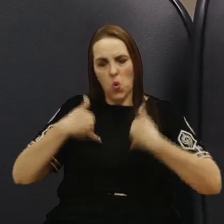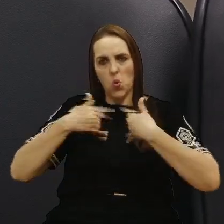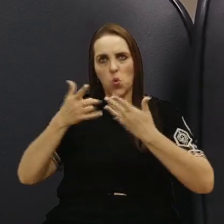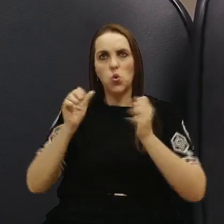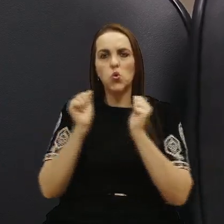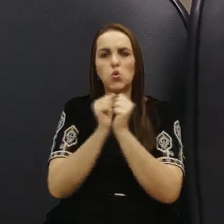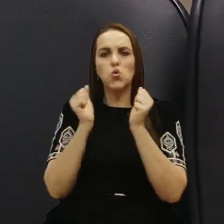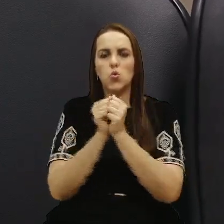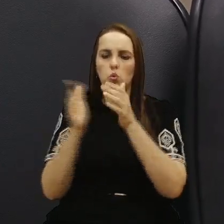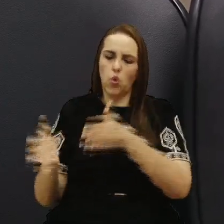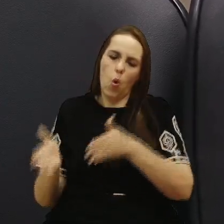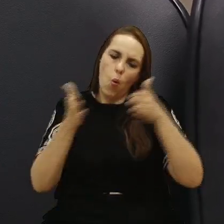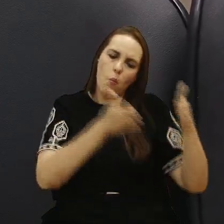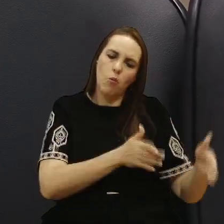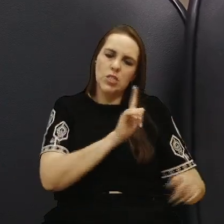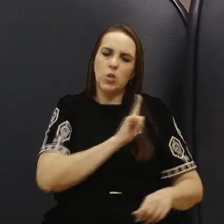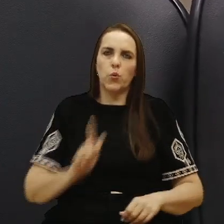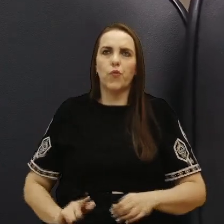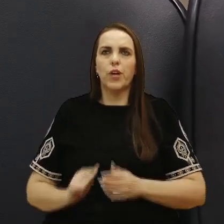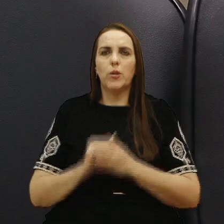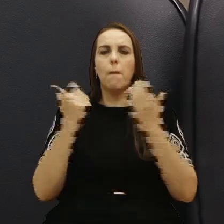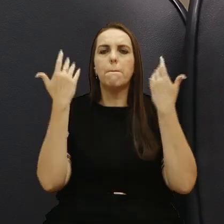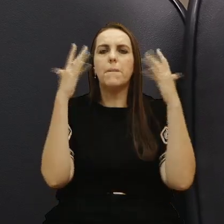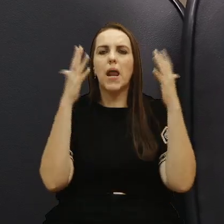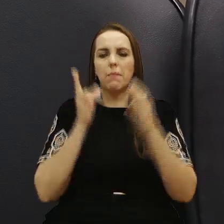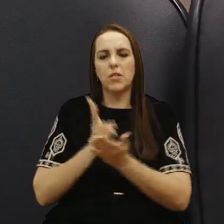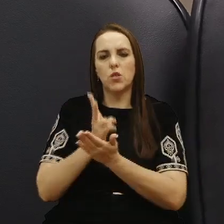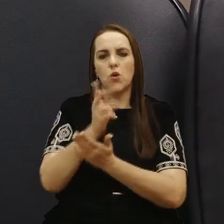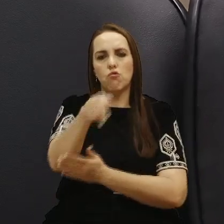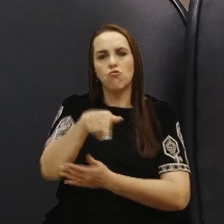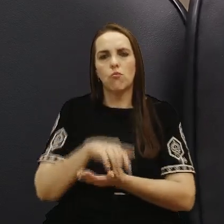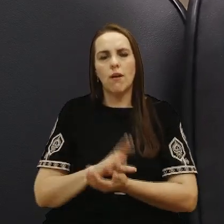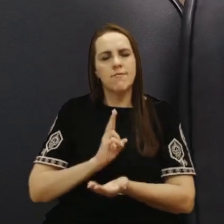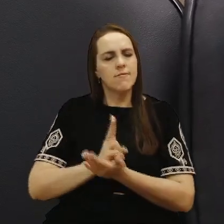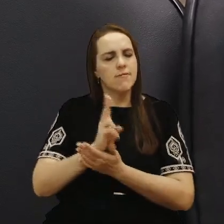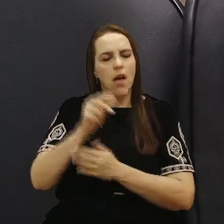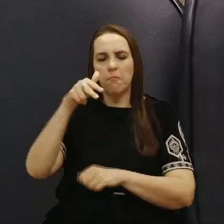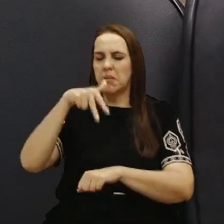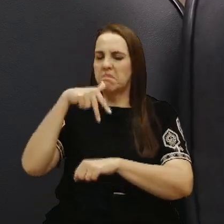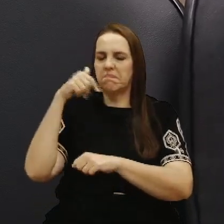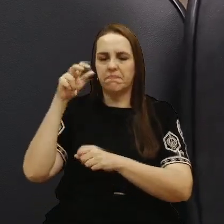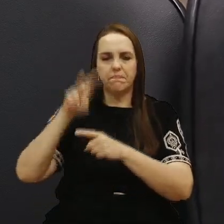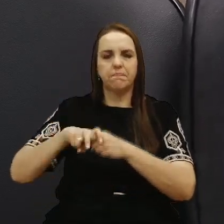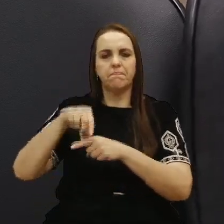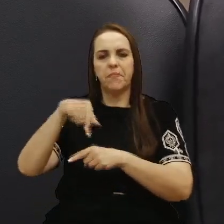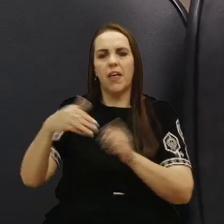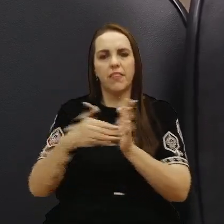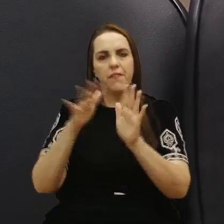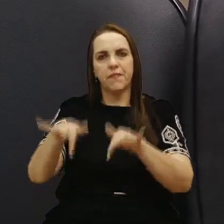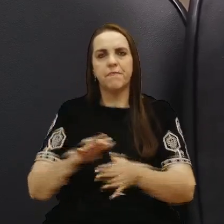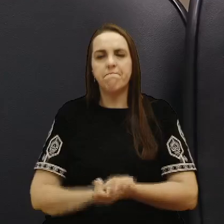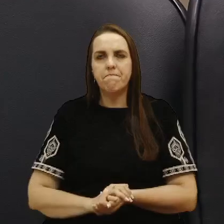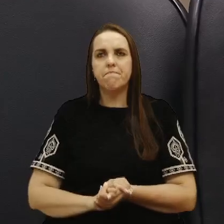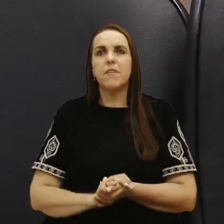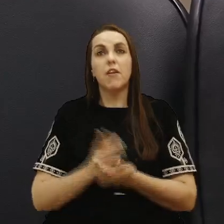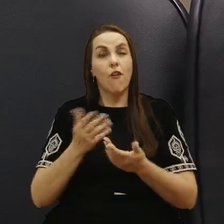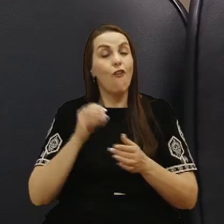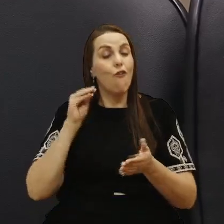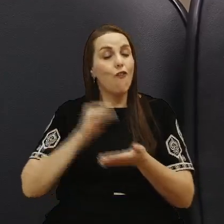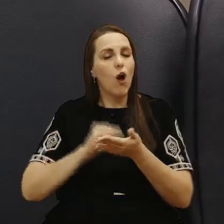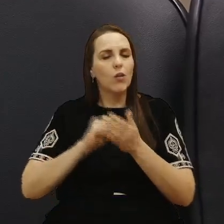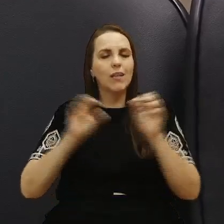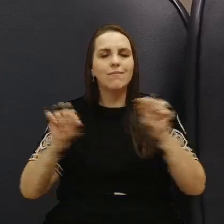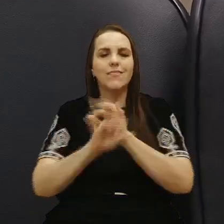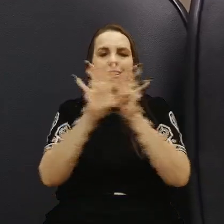com a oposição, tá? Então, parabéns pelo discernimento. Sempre está aqui, frisando isso, né? Mas, vereadora Sandra, falta transparência deles